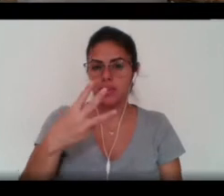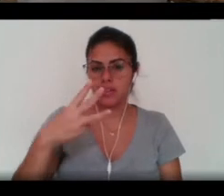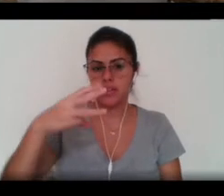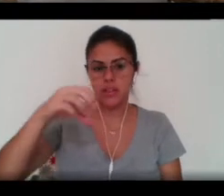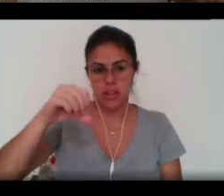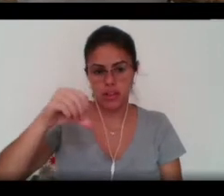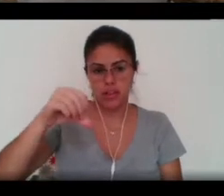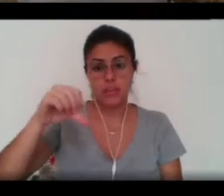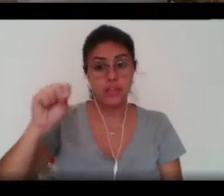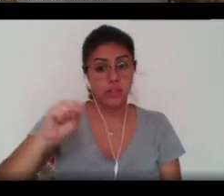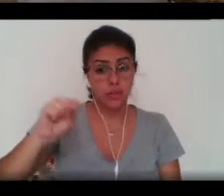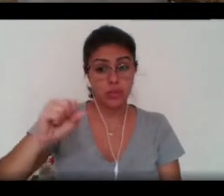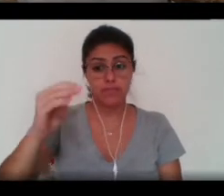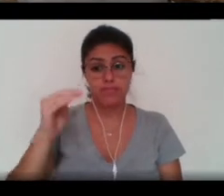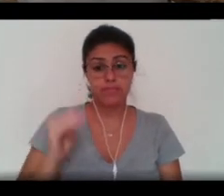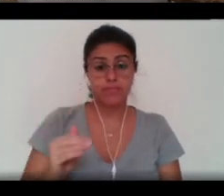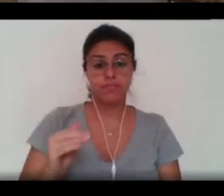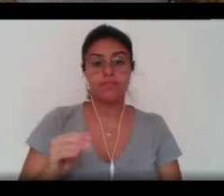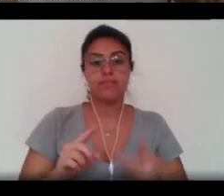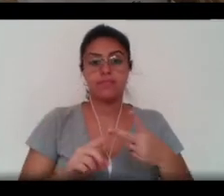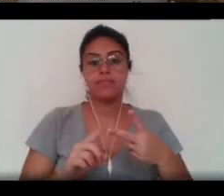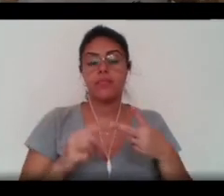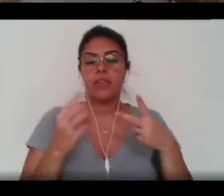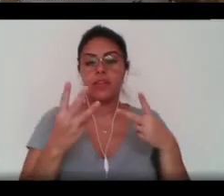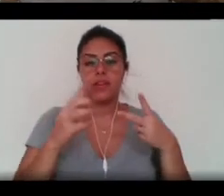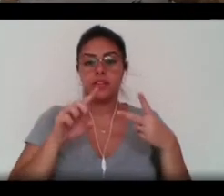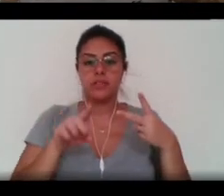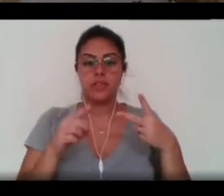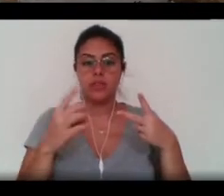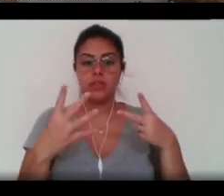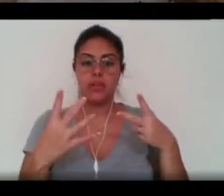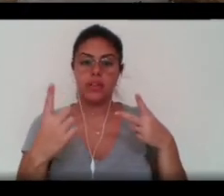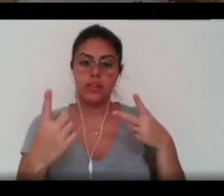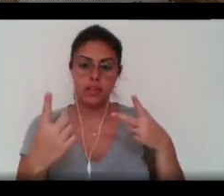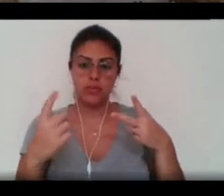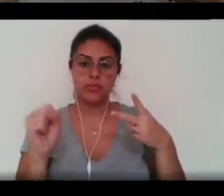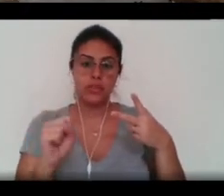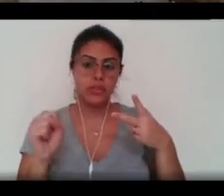menos 2,39 segundos e